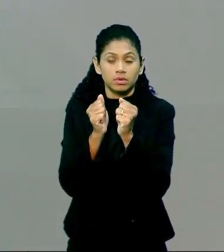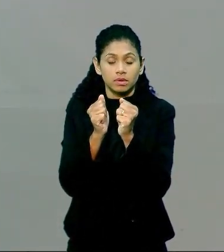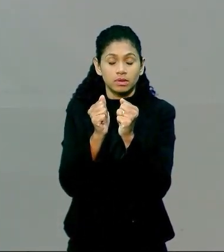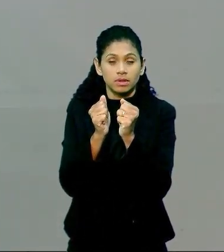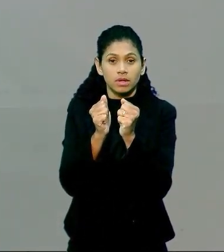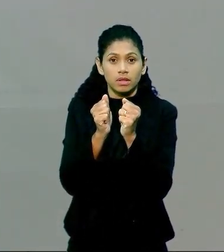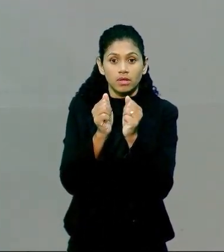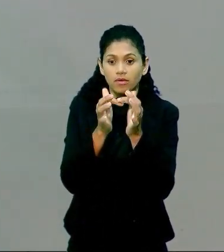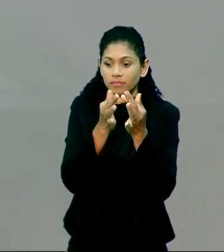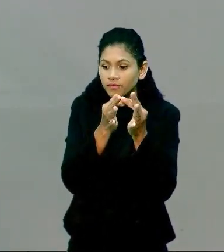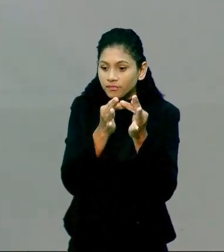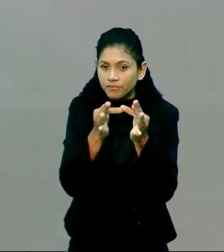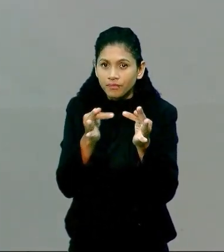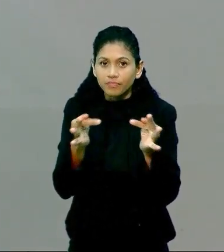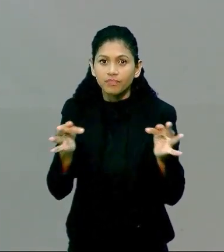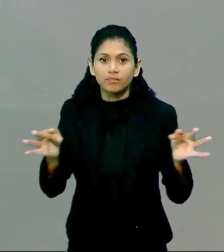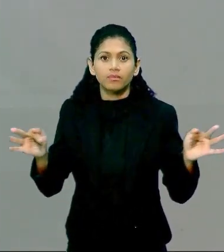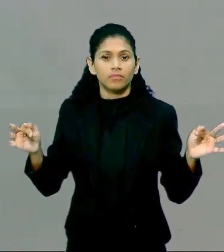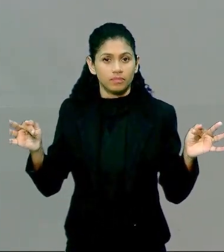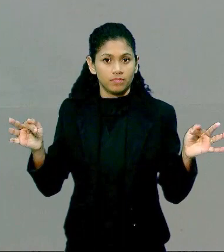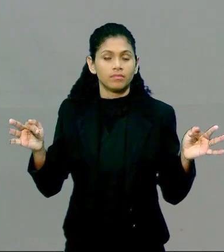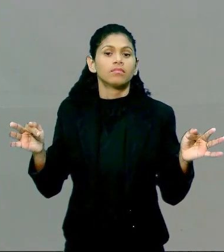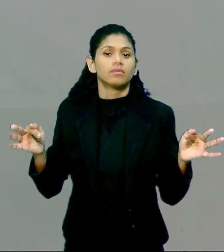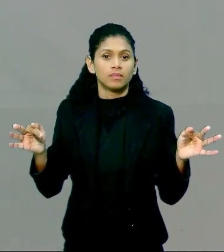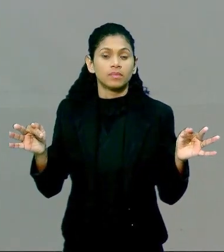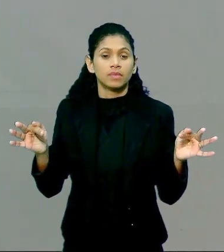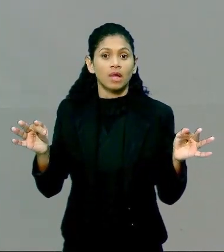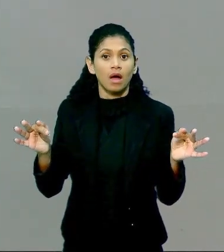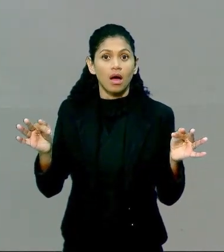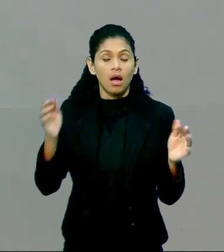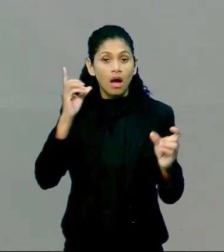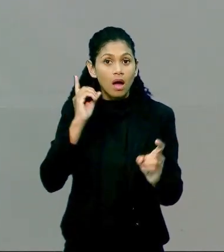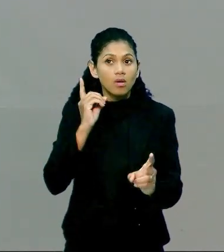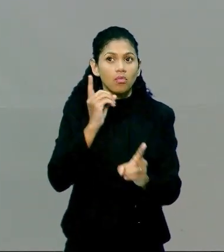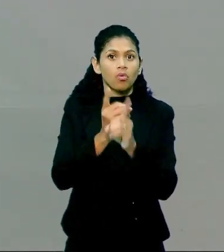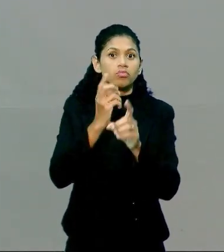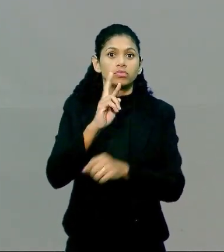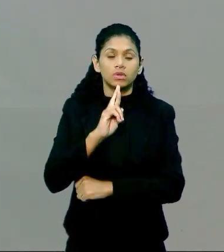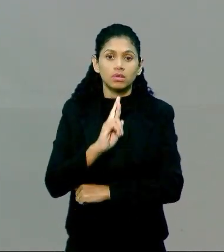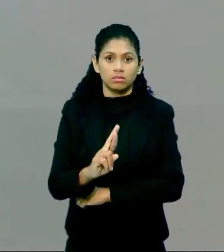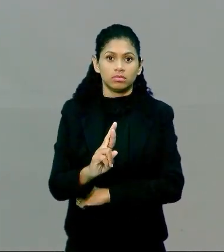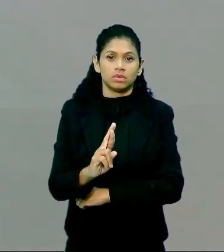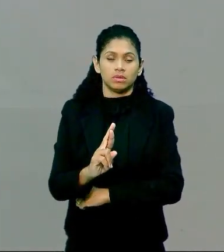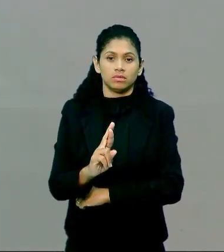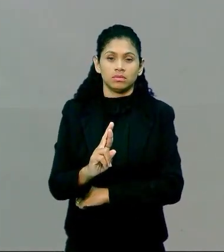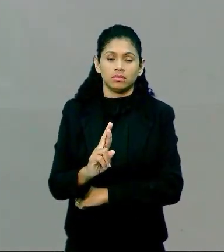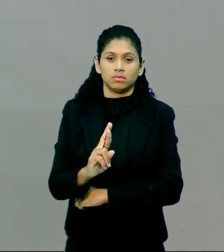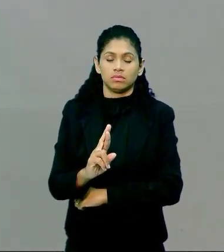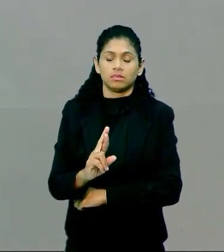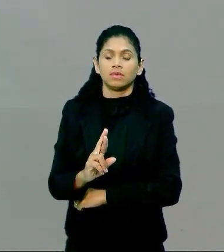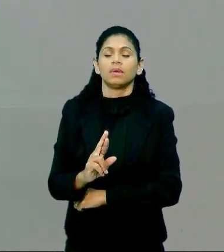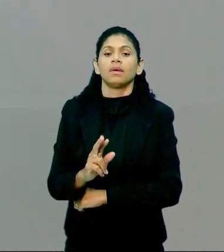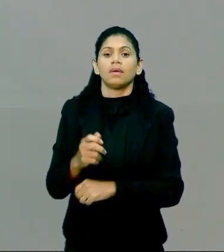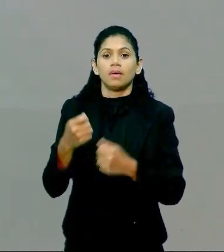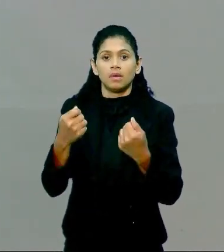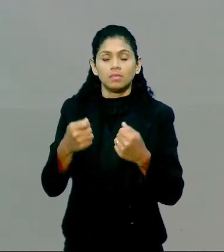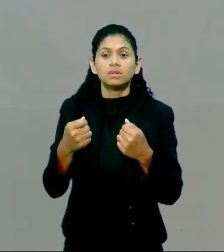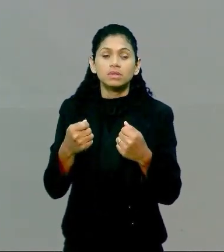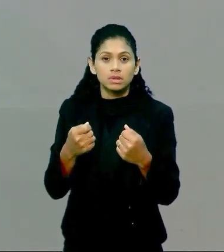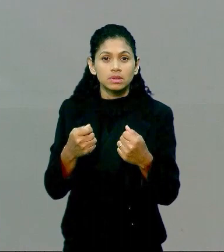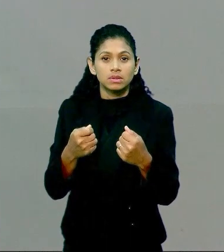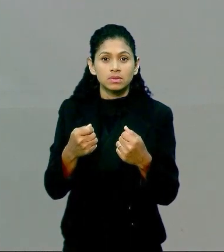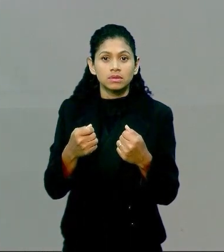elas, né? Elas se conectam e levam ao mesmo resultado, né? Ou seja, são indícios e